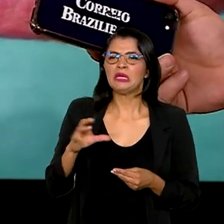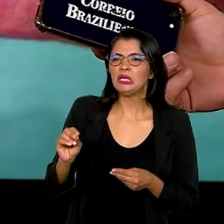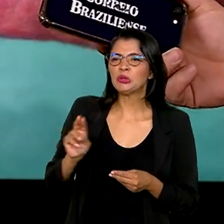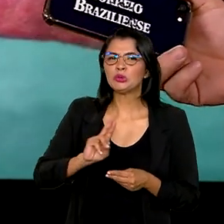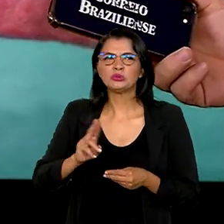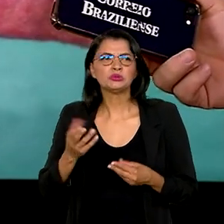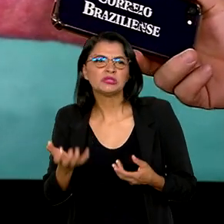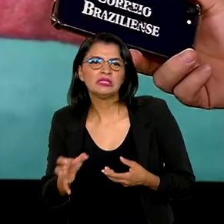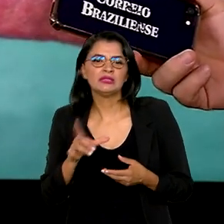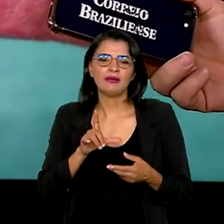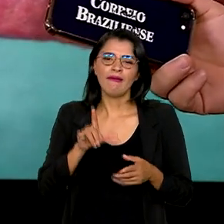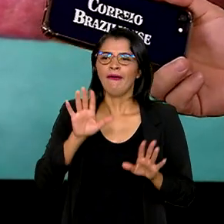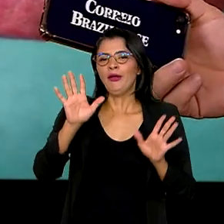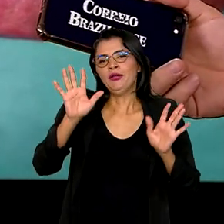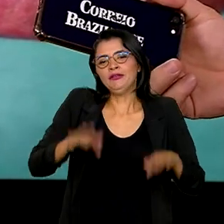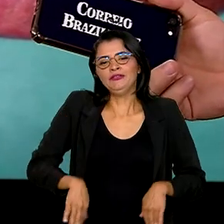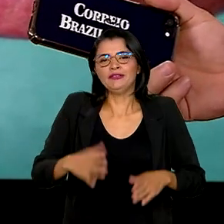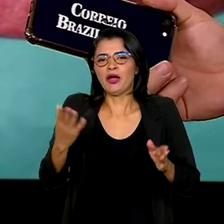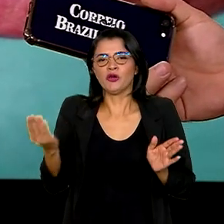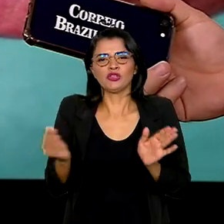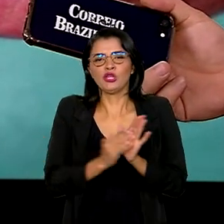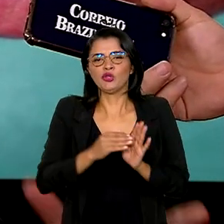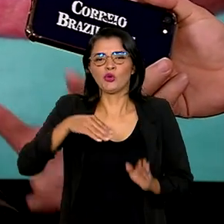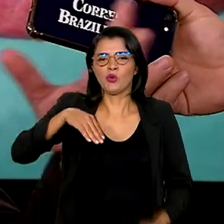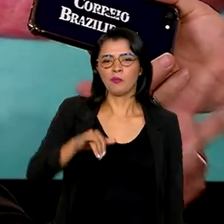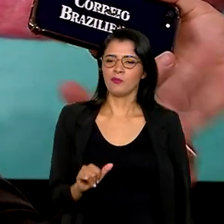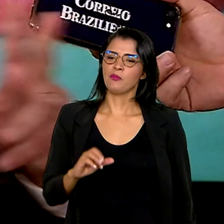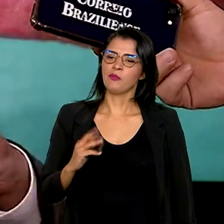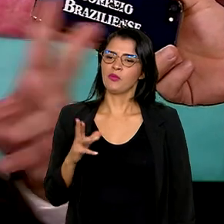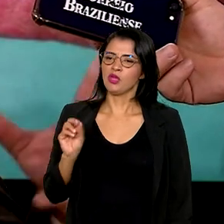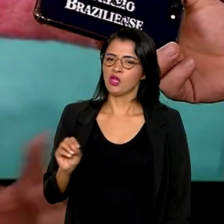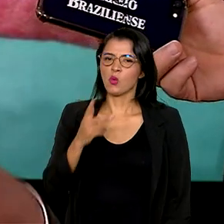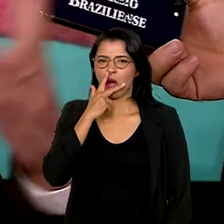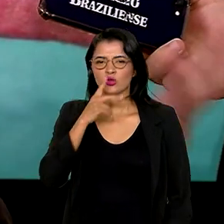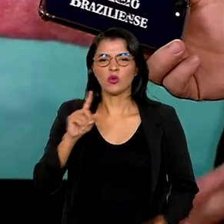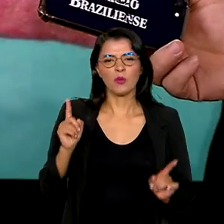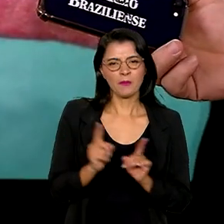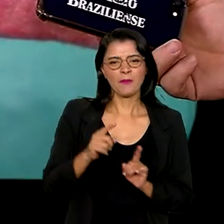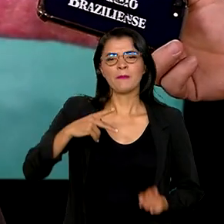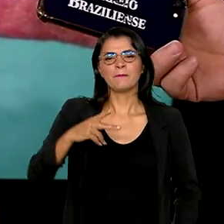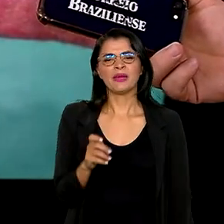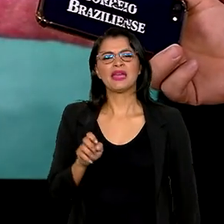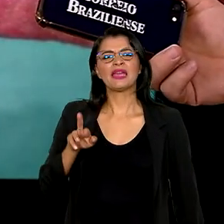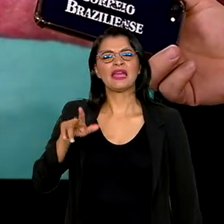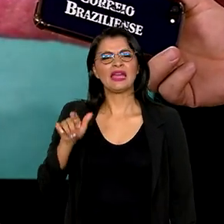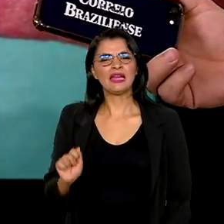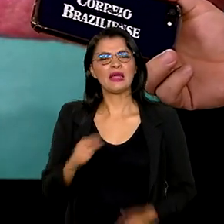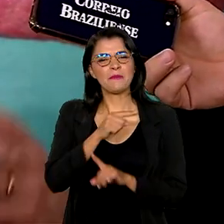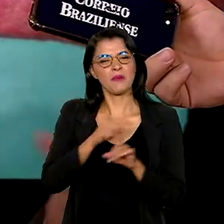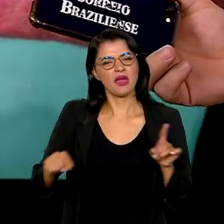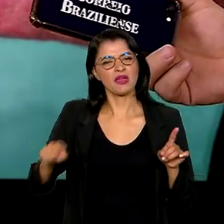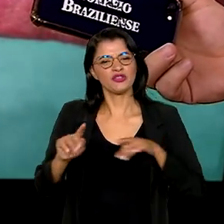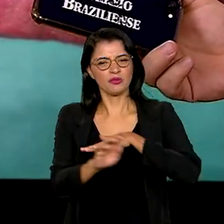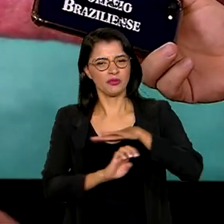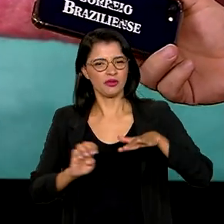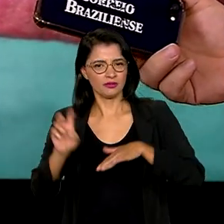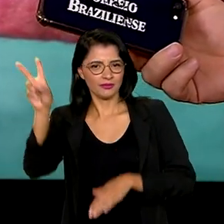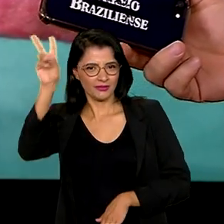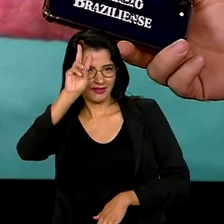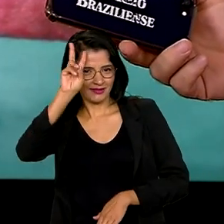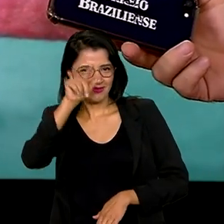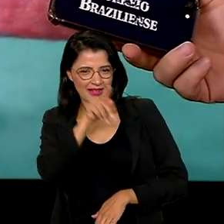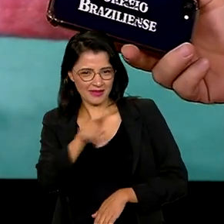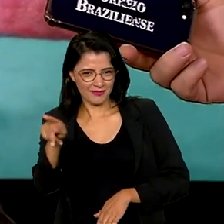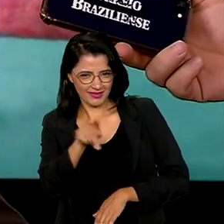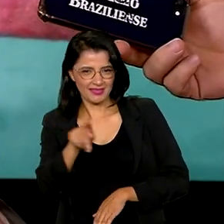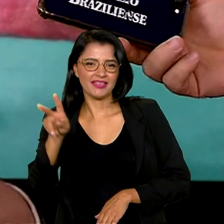no final acabou Acho que nem nem entrou micro entrou pequenas e médias empresas presidente relembrou que essas